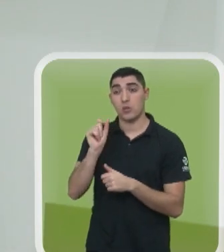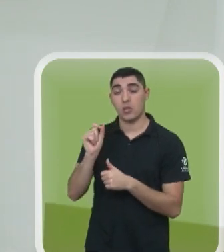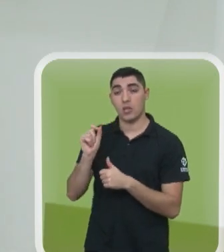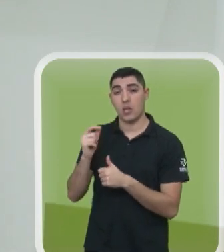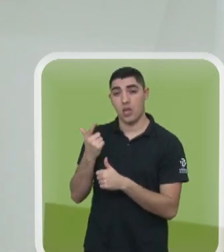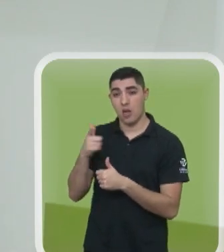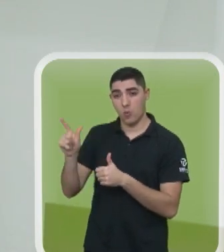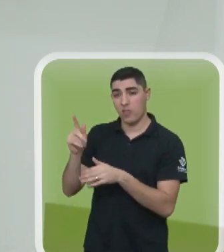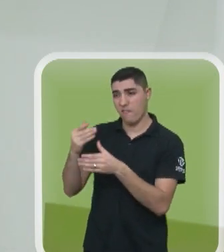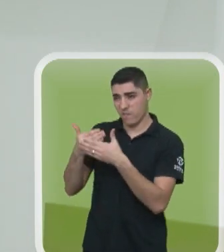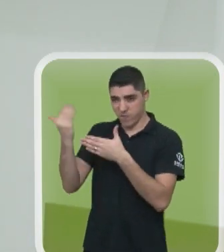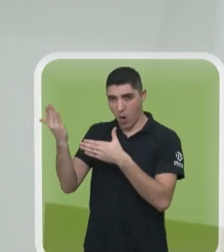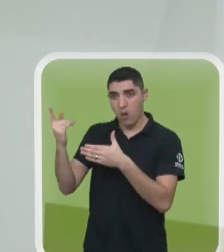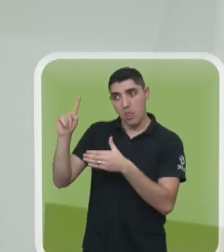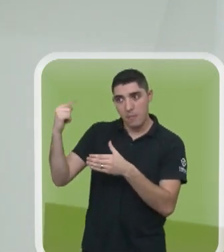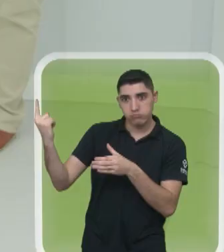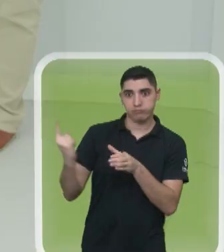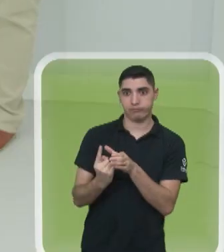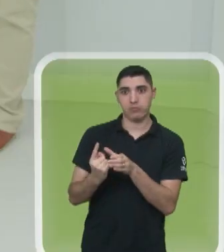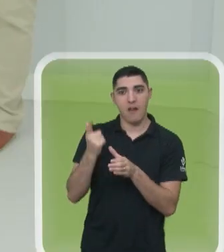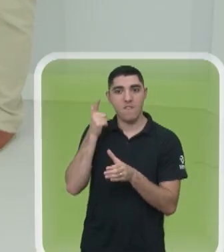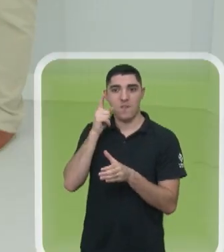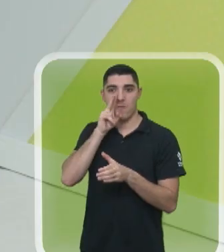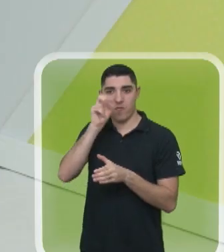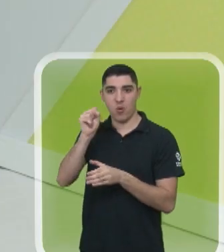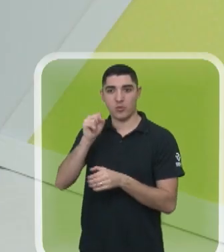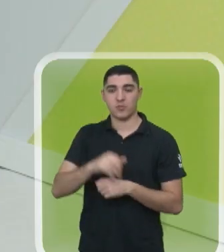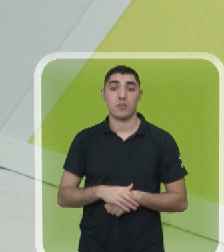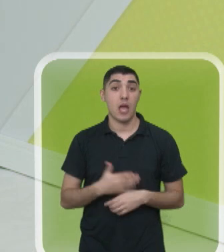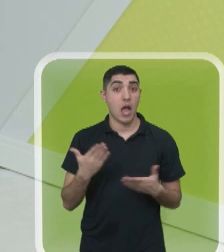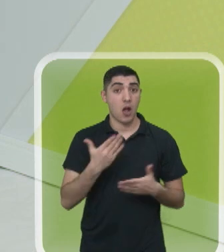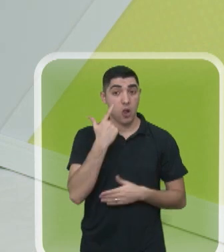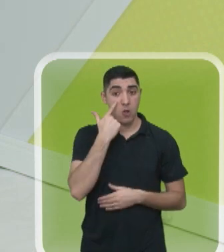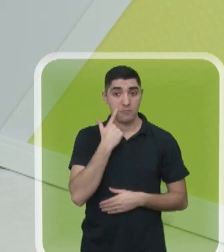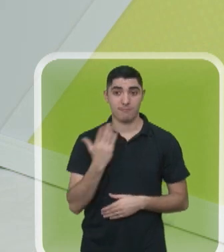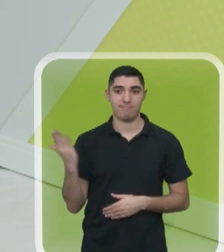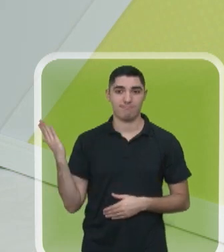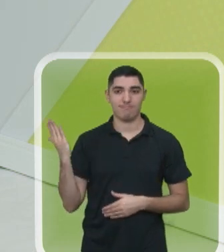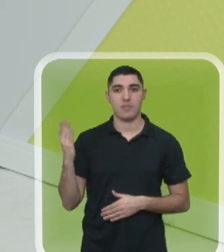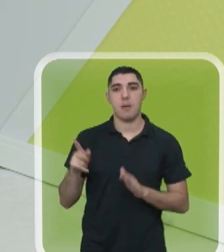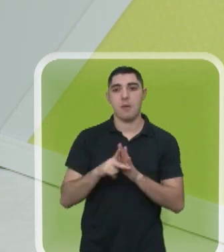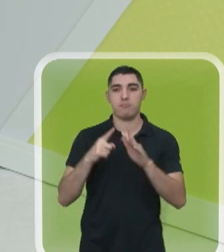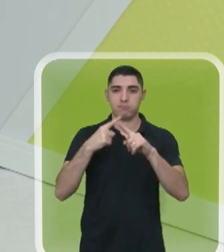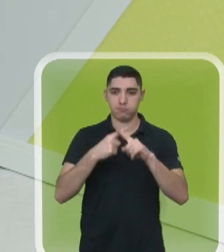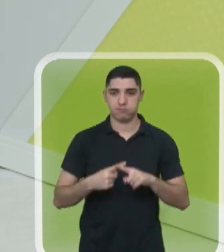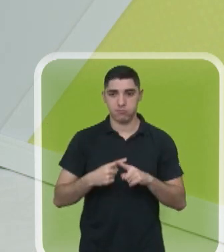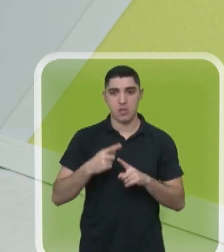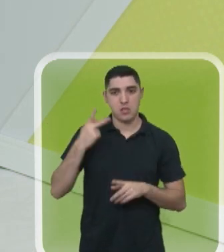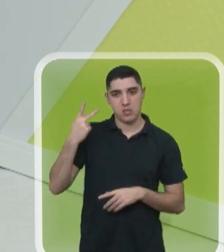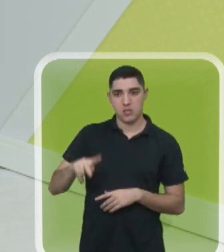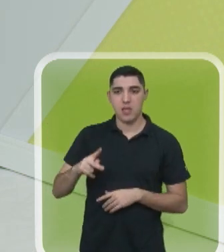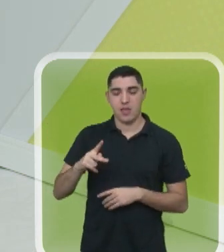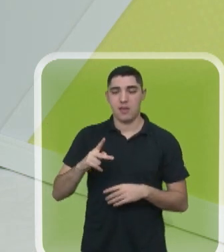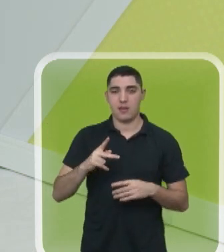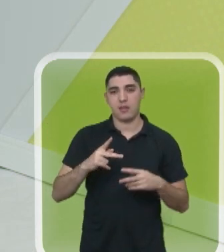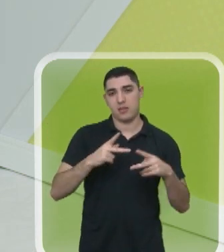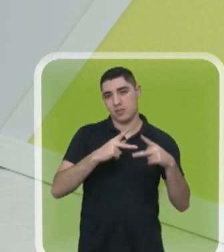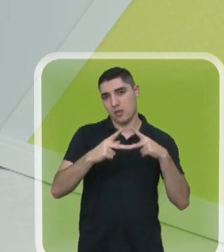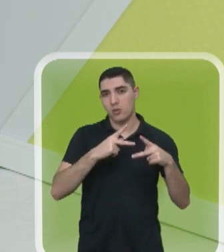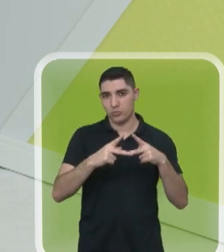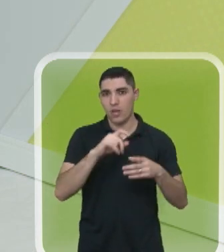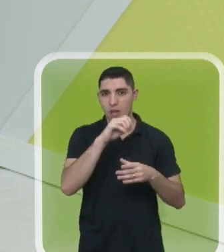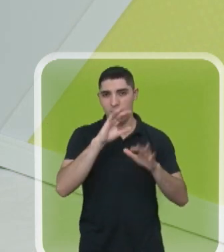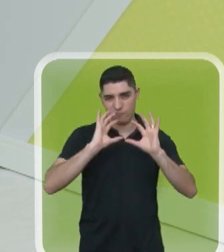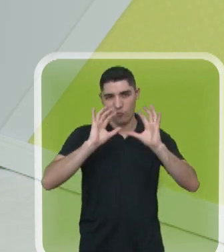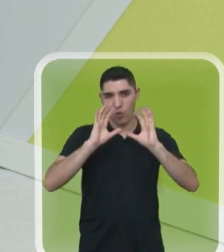para justamente tornar a equipe mais forte um pouco. Muito bem, Matheus, coloca pra gente aqui os jogos do São José Vôlei, só pra gente mostrar pro nosso